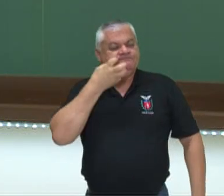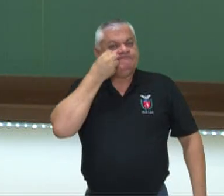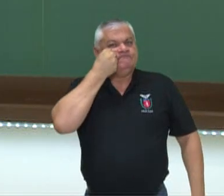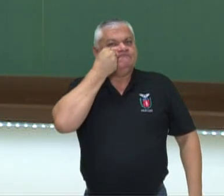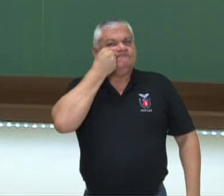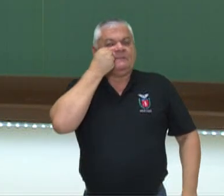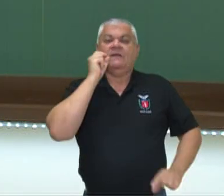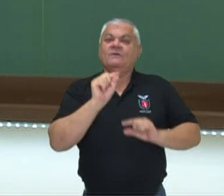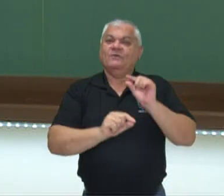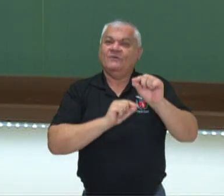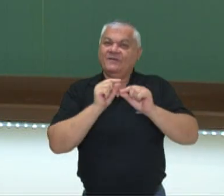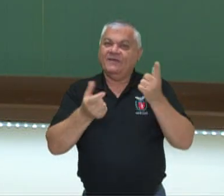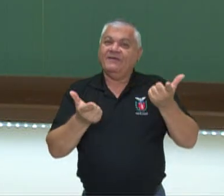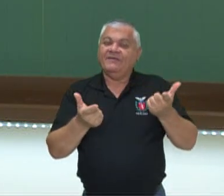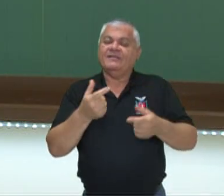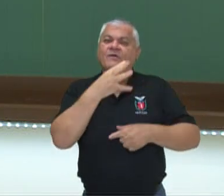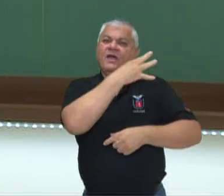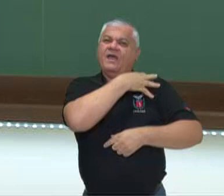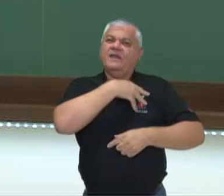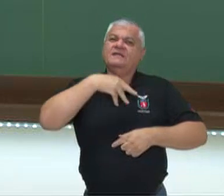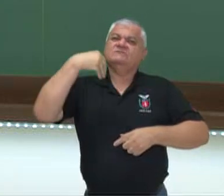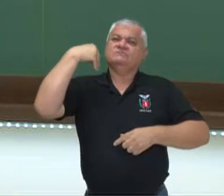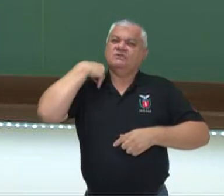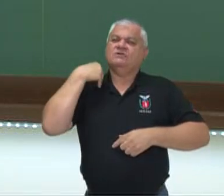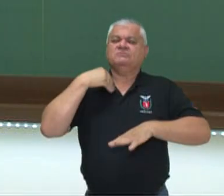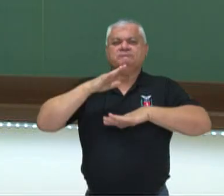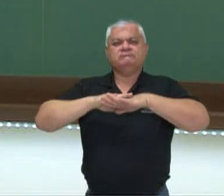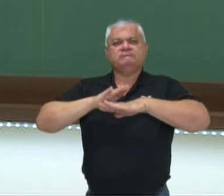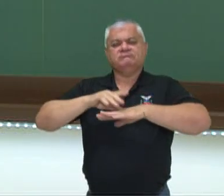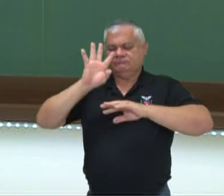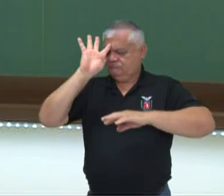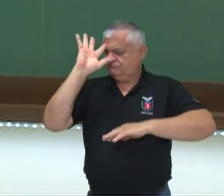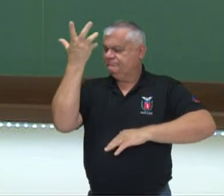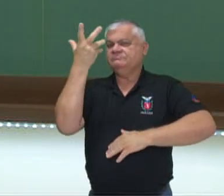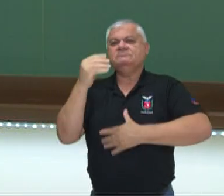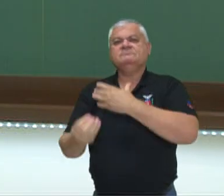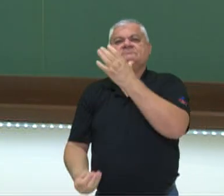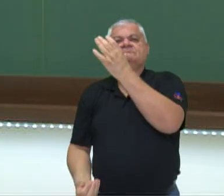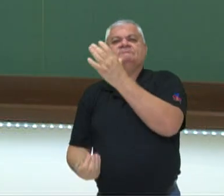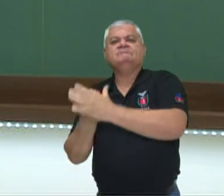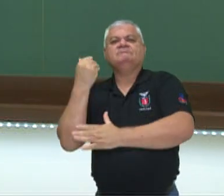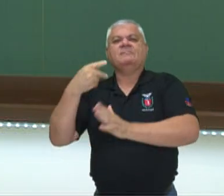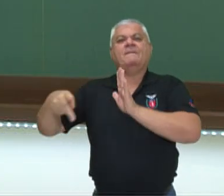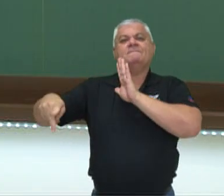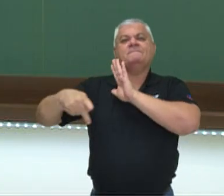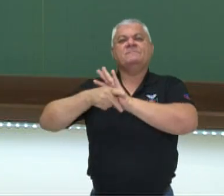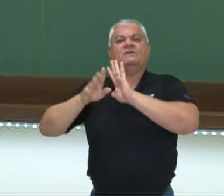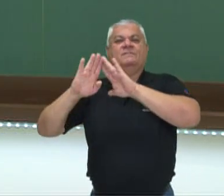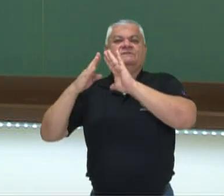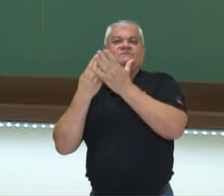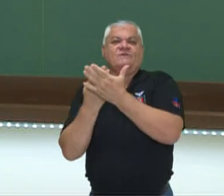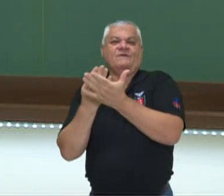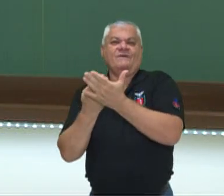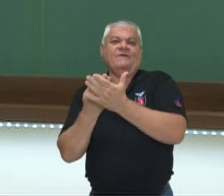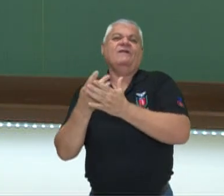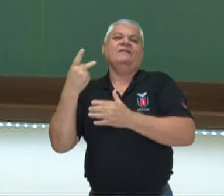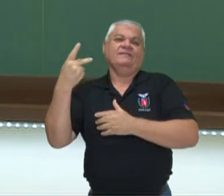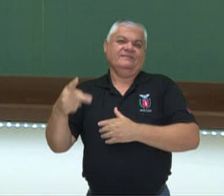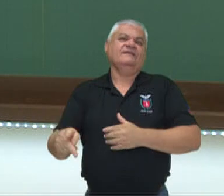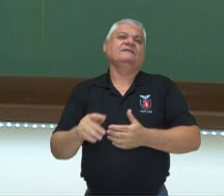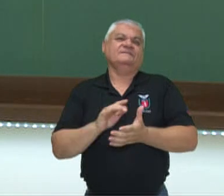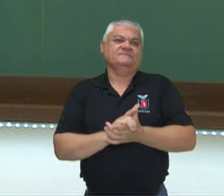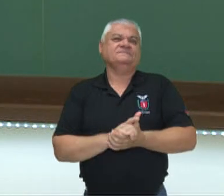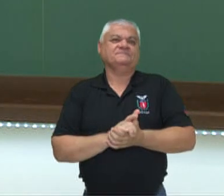a Aristóteles, que resolveu então fundar a sua própria academia, a sua própria escola. Vamos falar